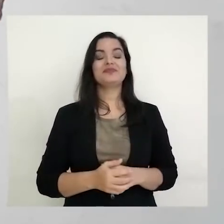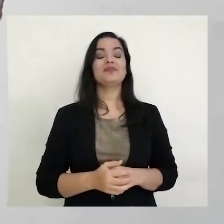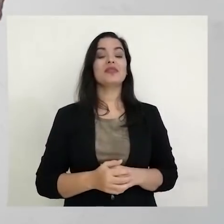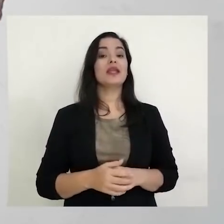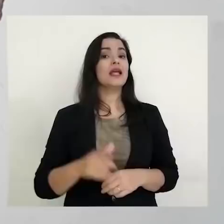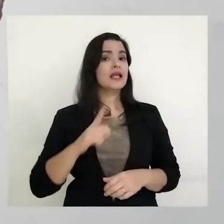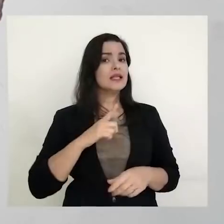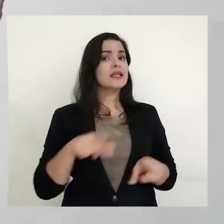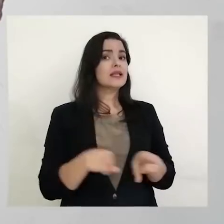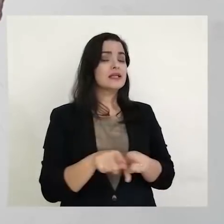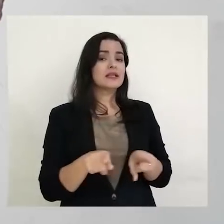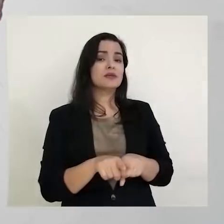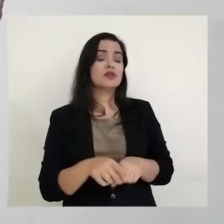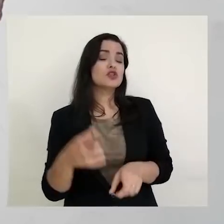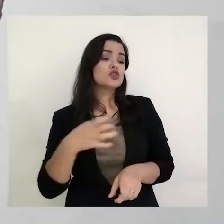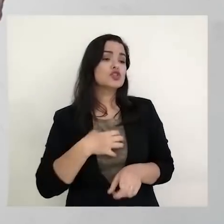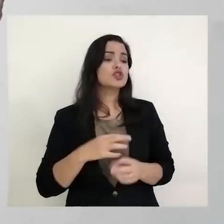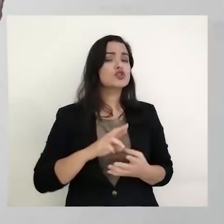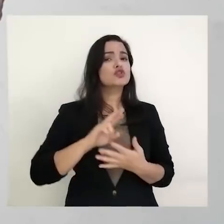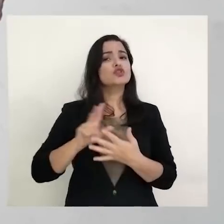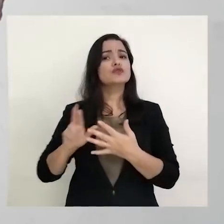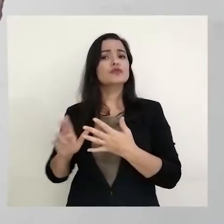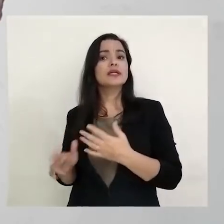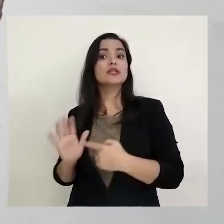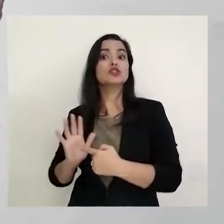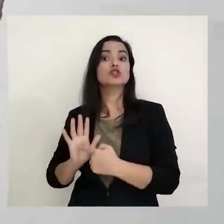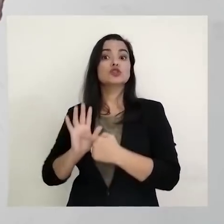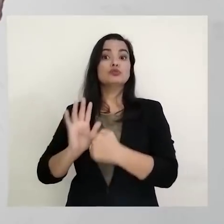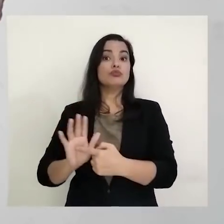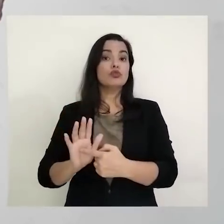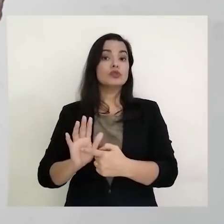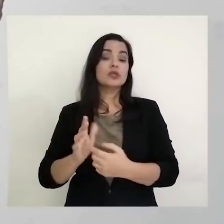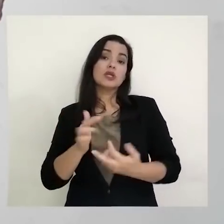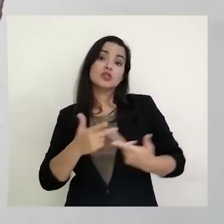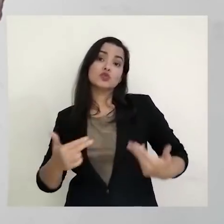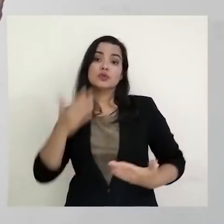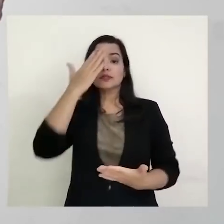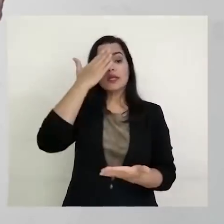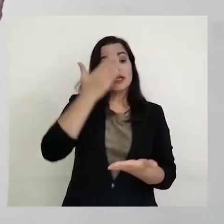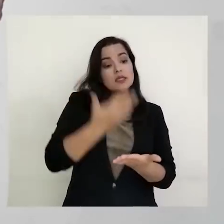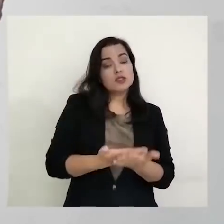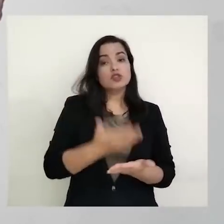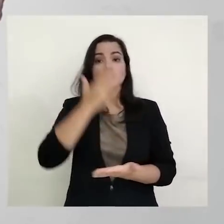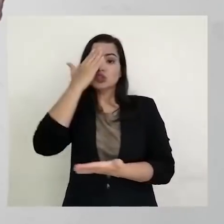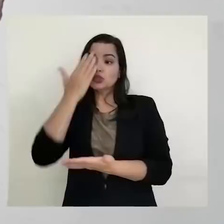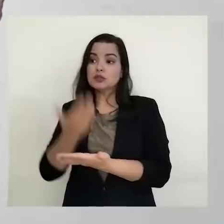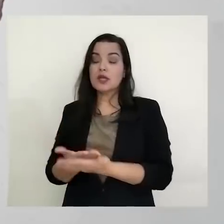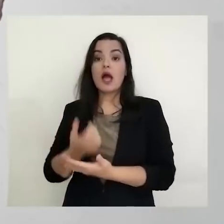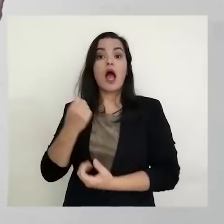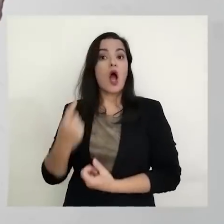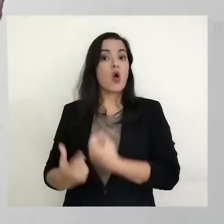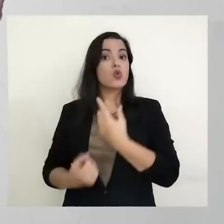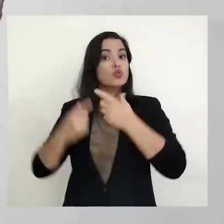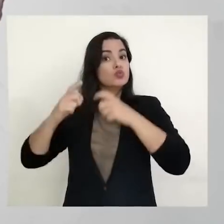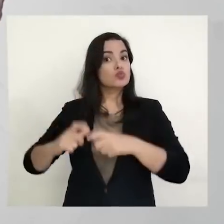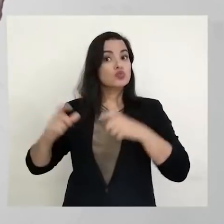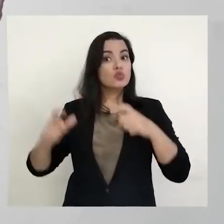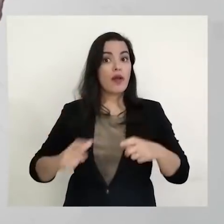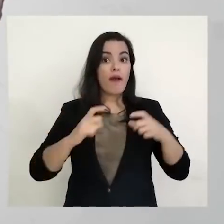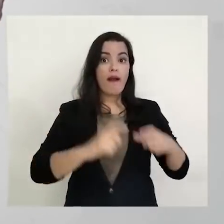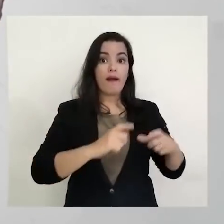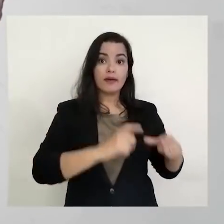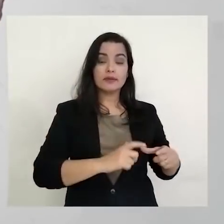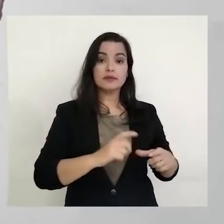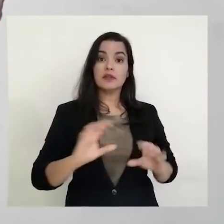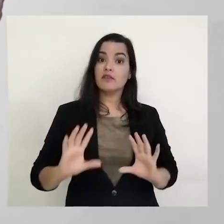de manifestações, diferentes crenças. Em alguns lugares, algumas festas são